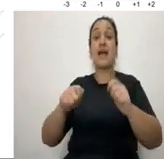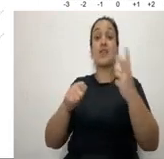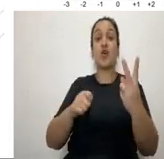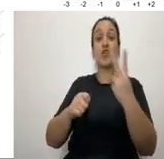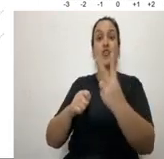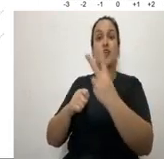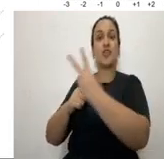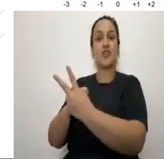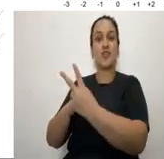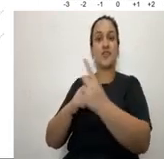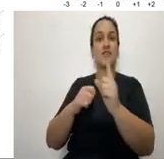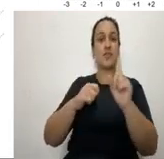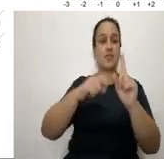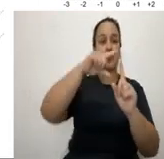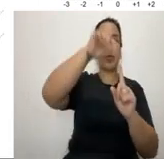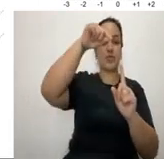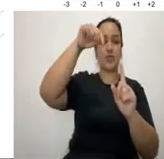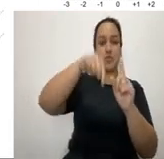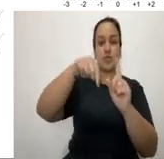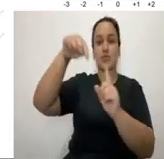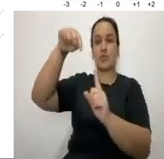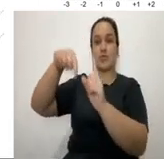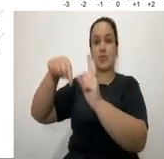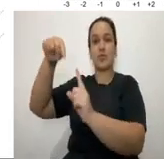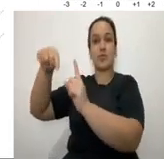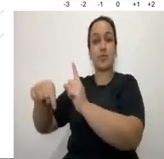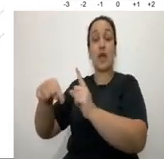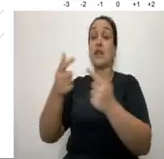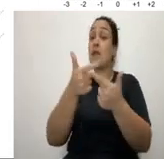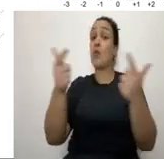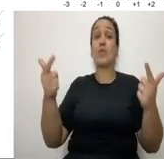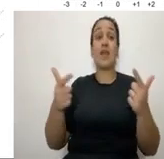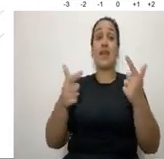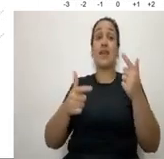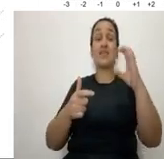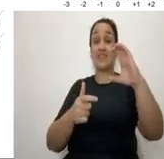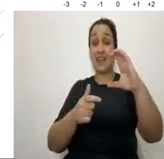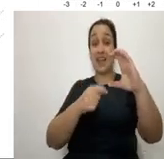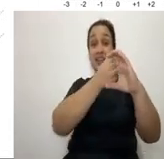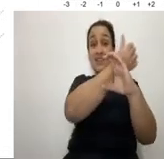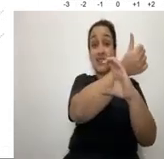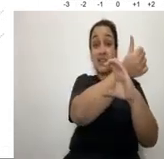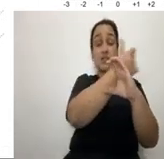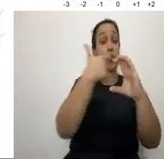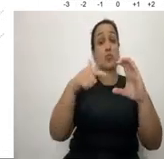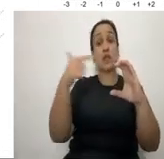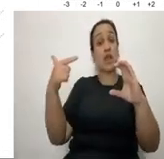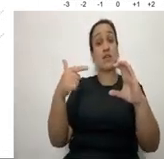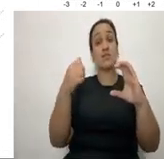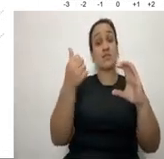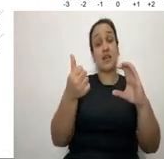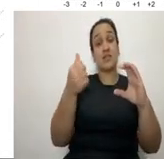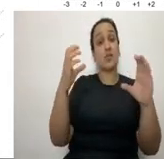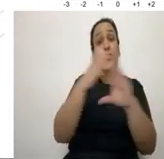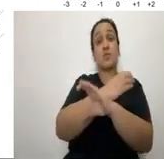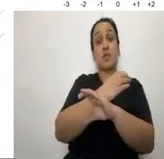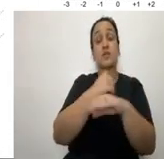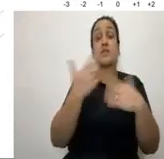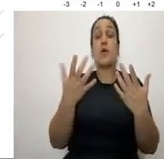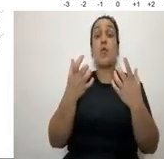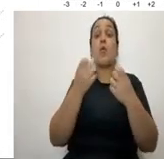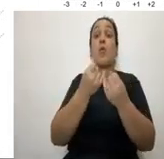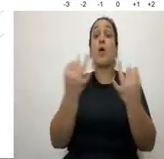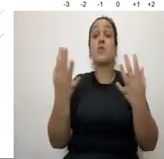posso ter 6. Por isso que o P vai até 6. Como ele não tem 6 elétrons, no último eu